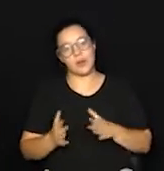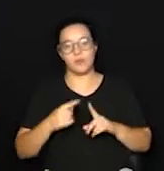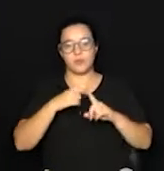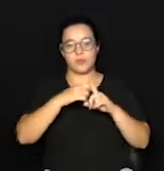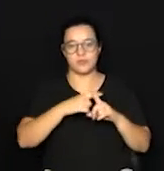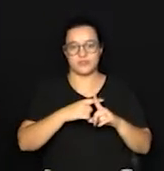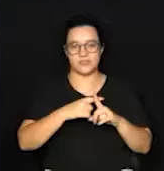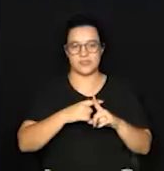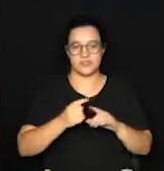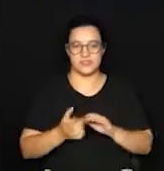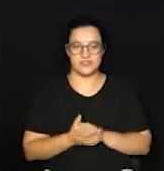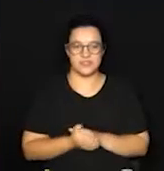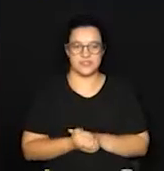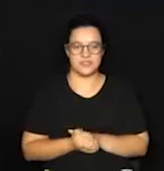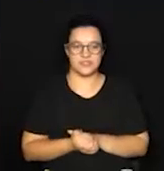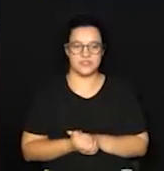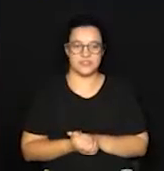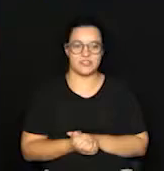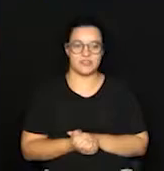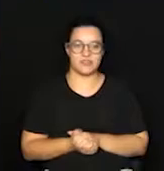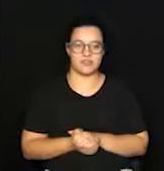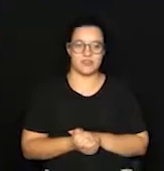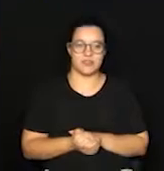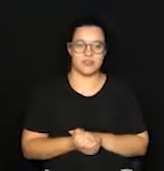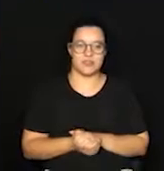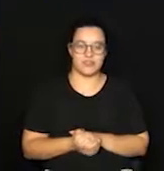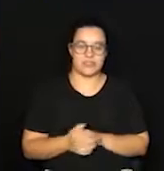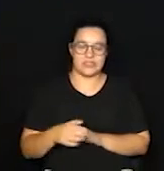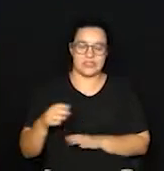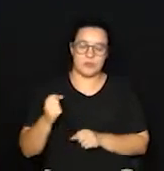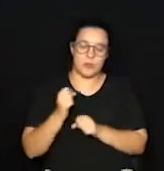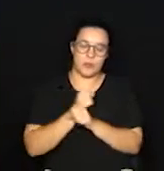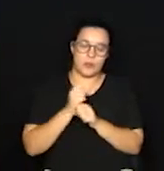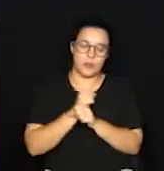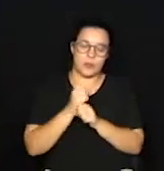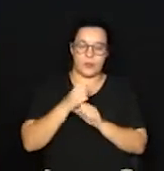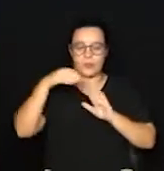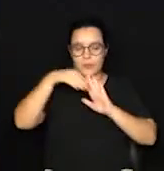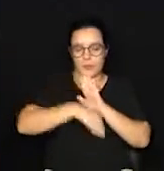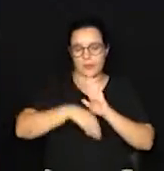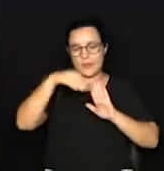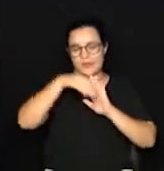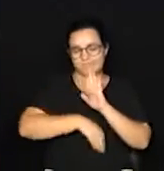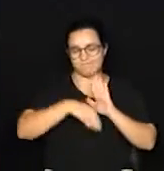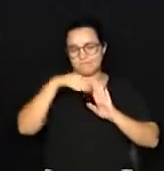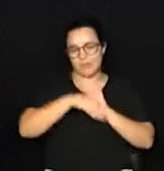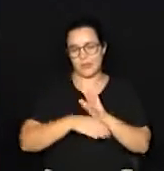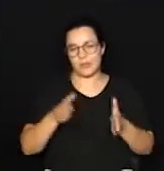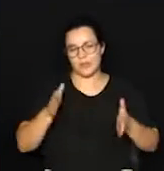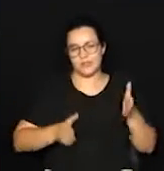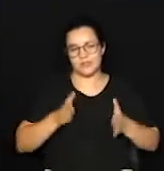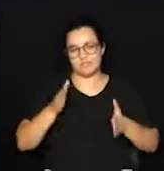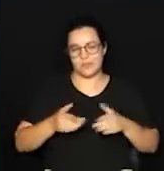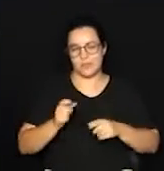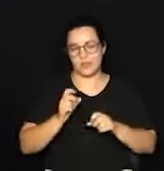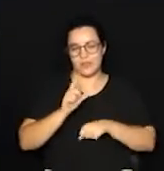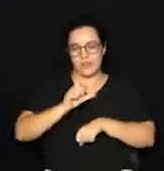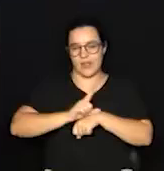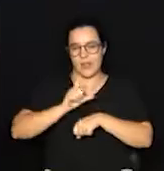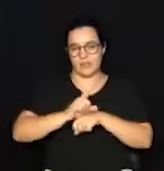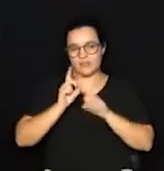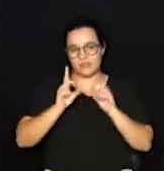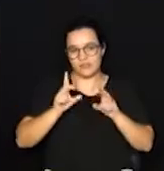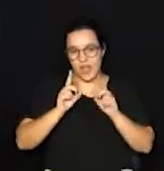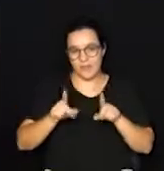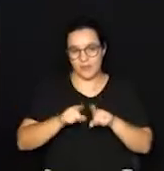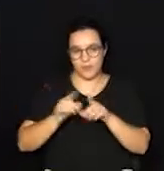positivo, porque tudo que vem acontecendo depois de tantas quedas apresentadas no comércio e no setor